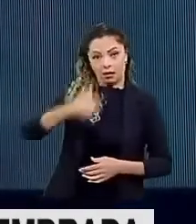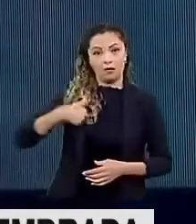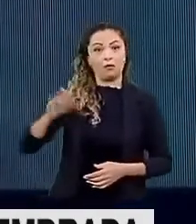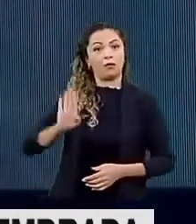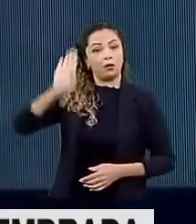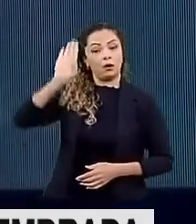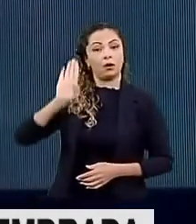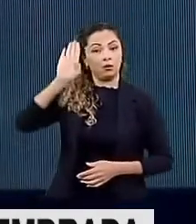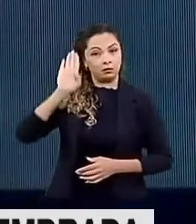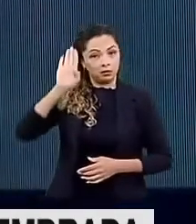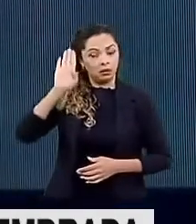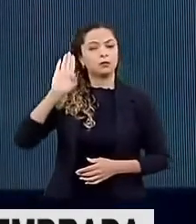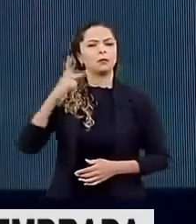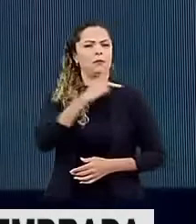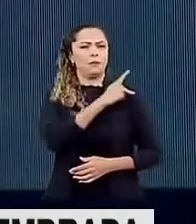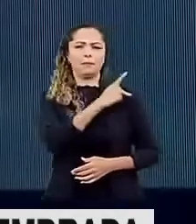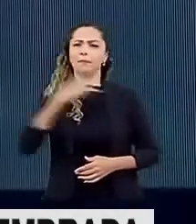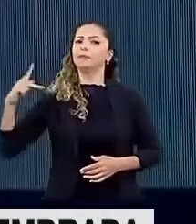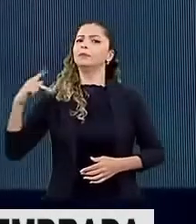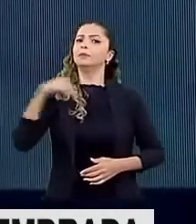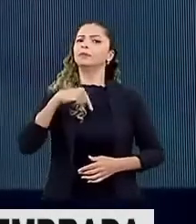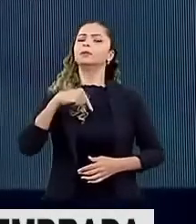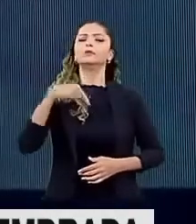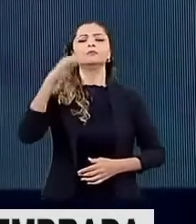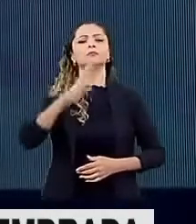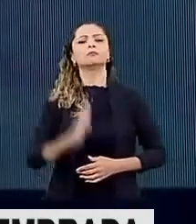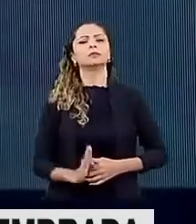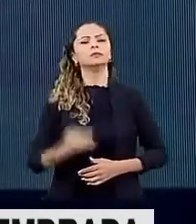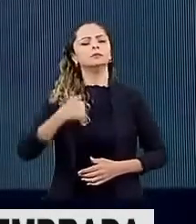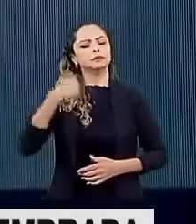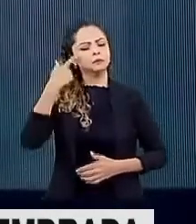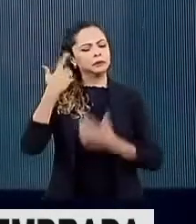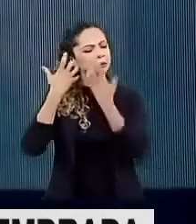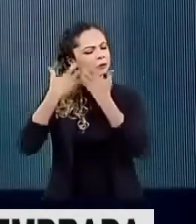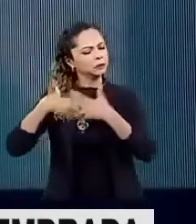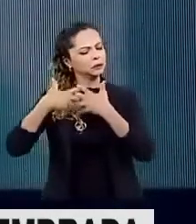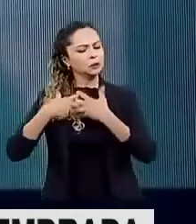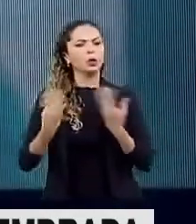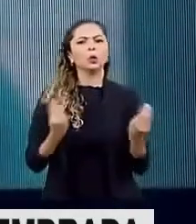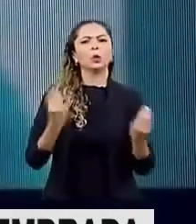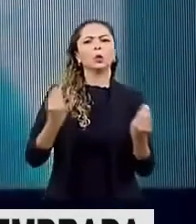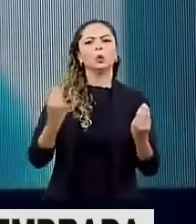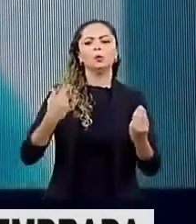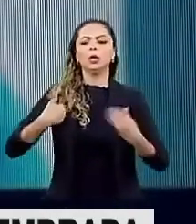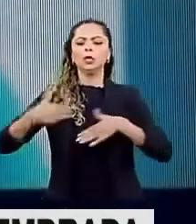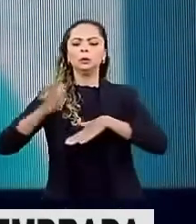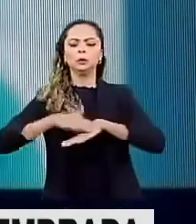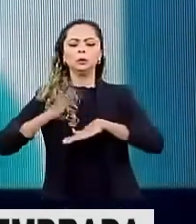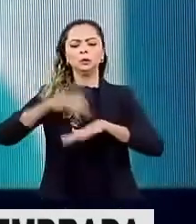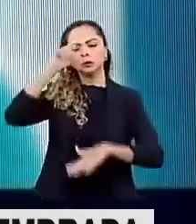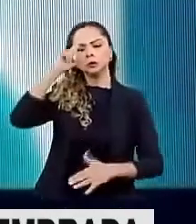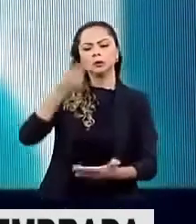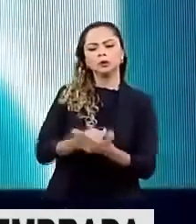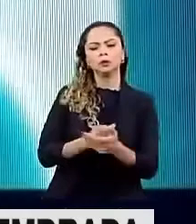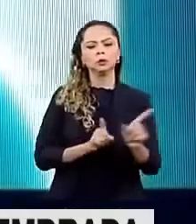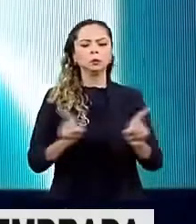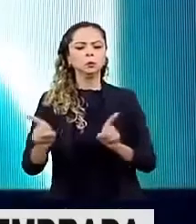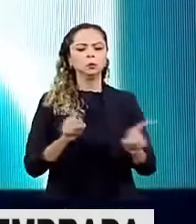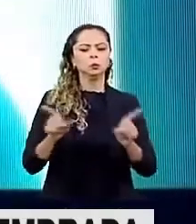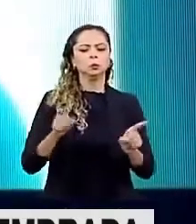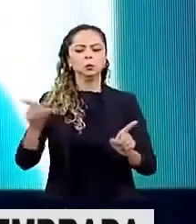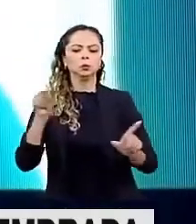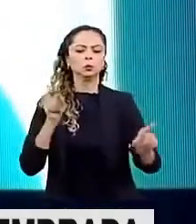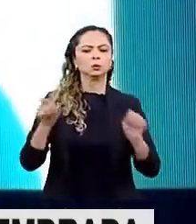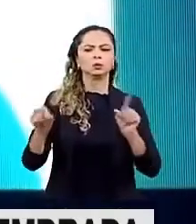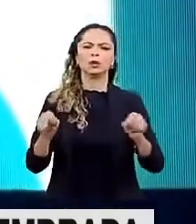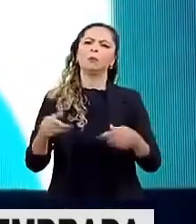agora convidado a refletir sobre o movimento que, teoricamente, eu deveria fazer nesta ou naquela outra direção. Isso, no mínimo, é uma falta de